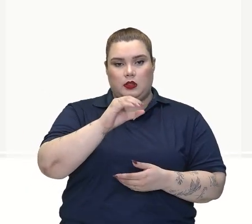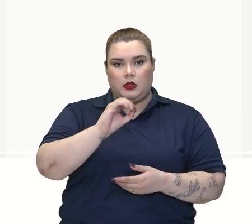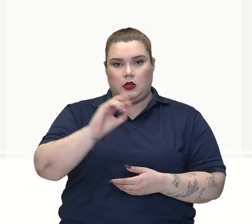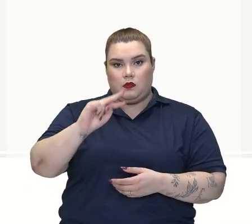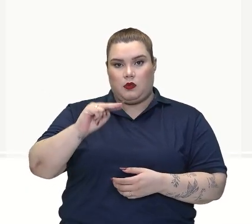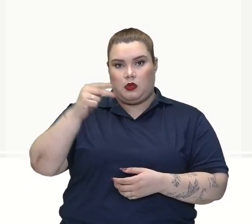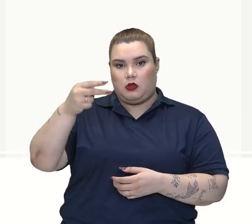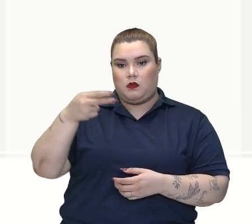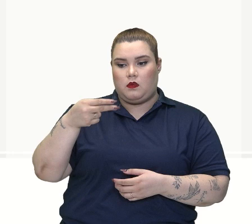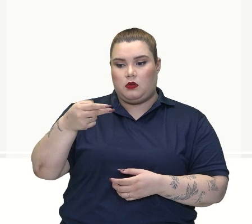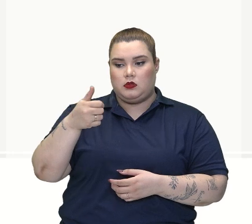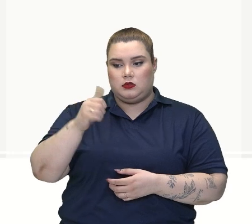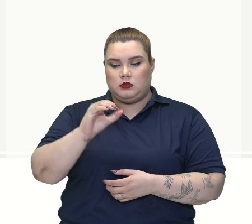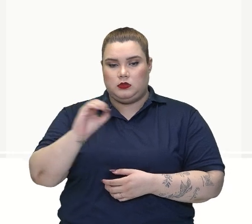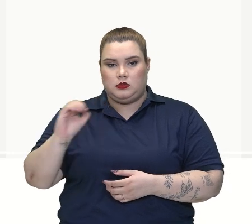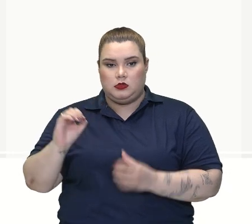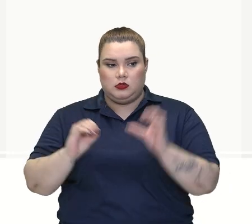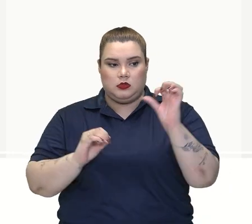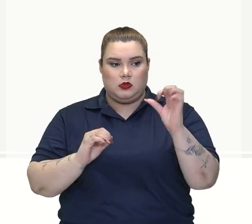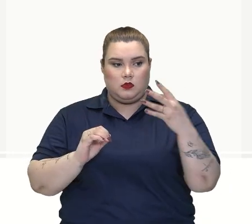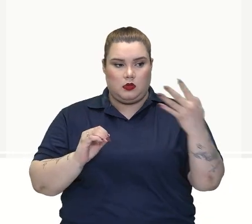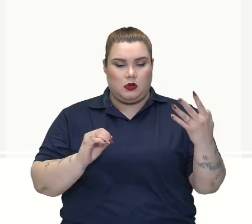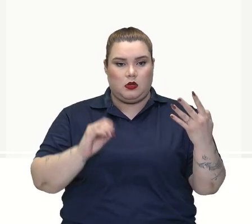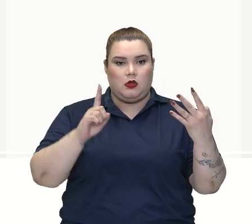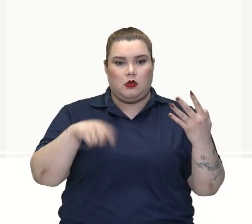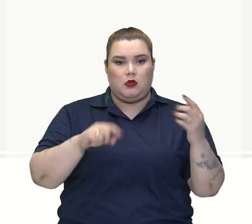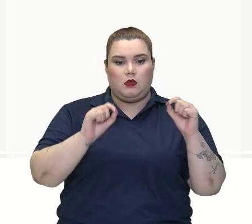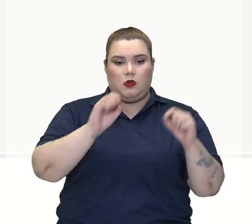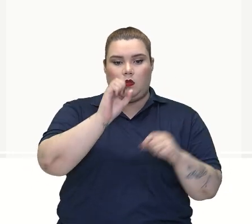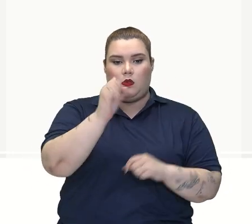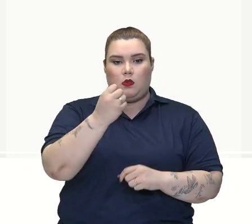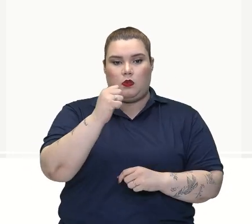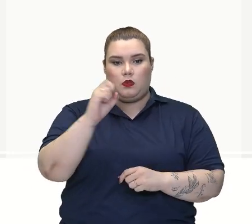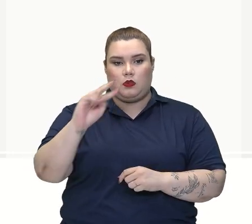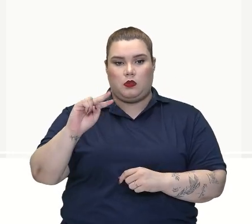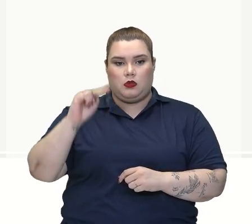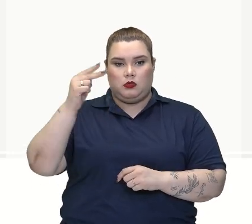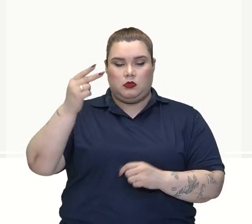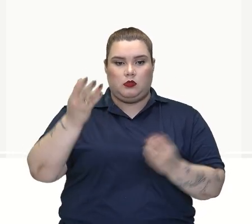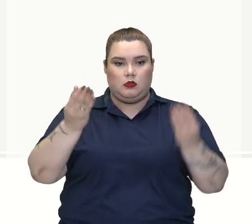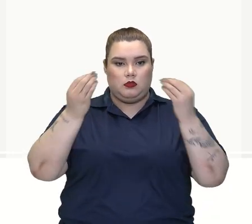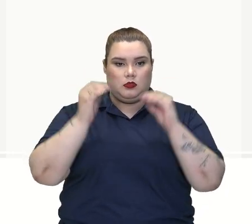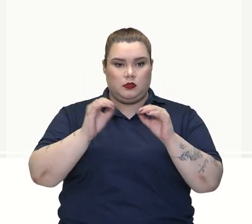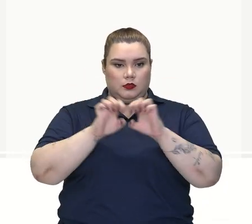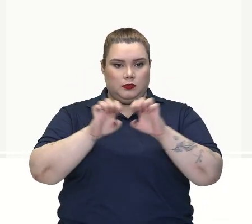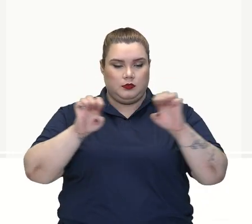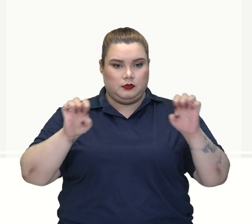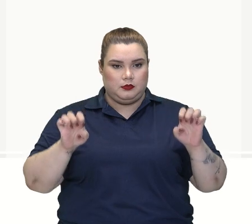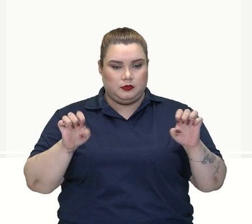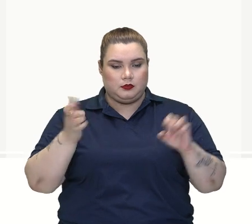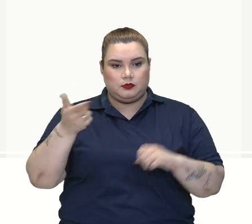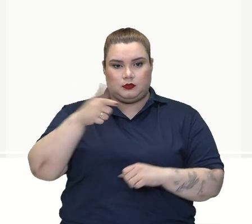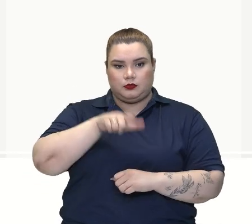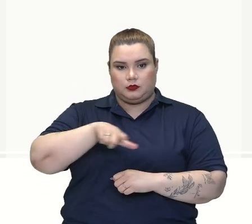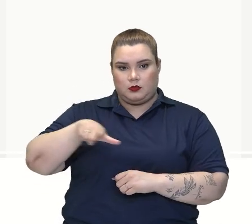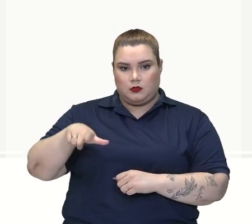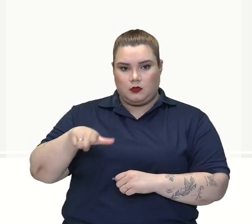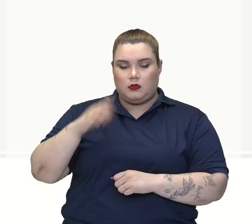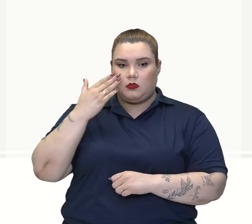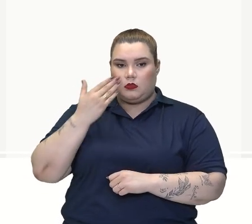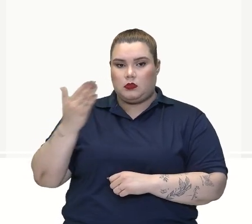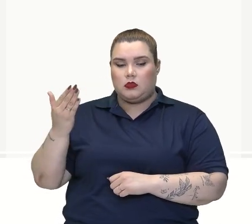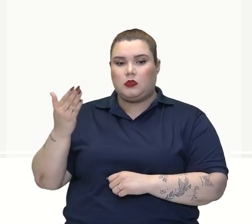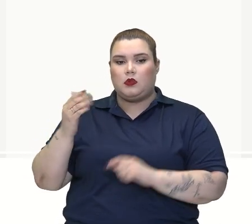e 64 é nada mais do que 8 ao quadrado. Então a gente pode reescrever ainda essa equação dessa forma,